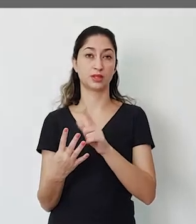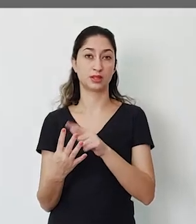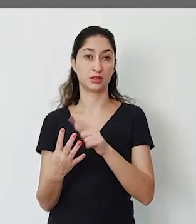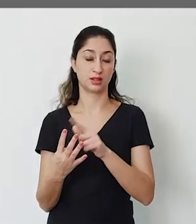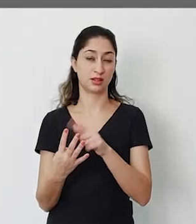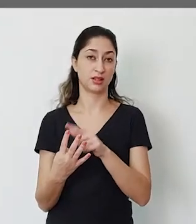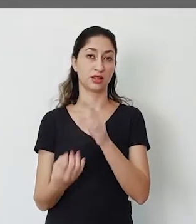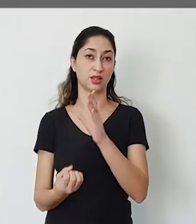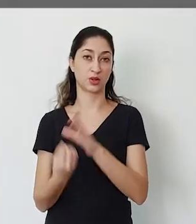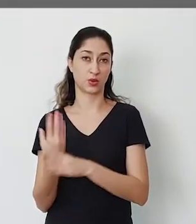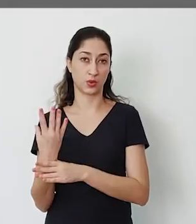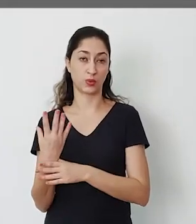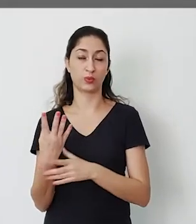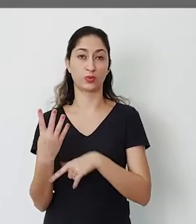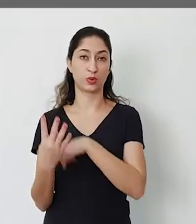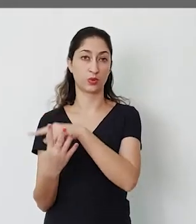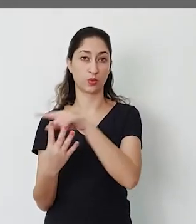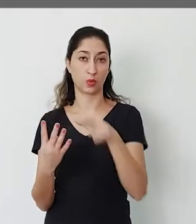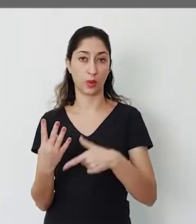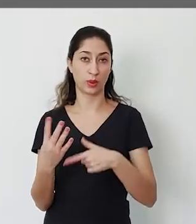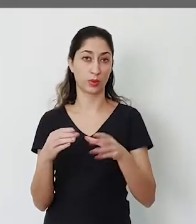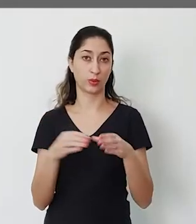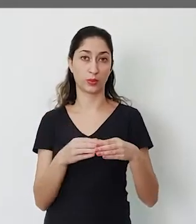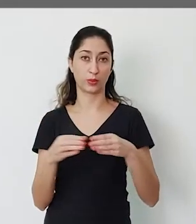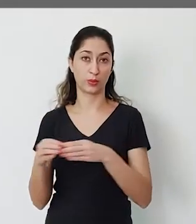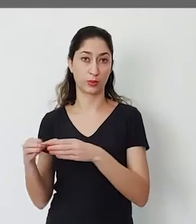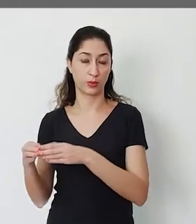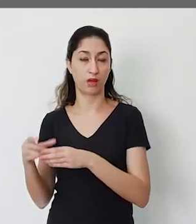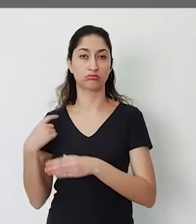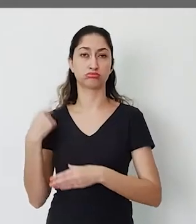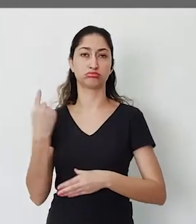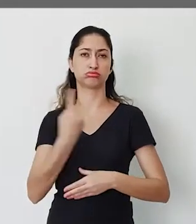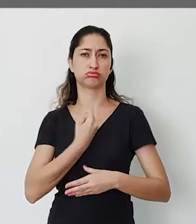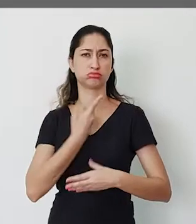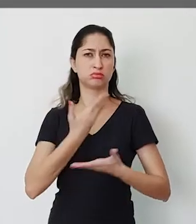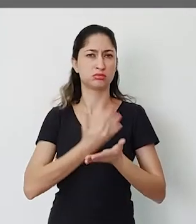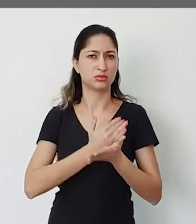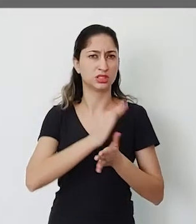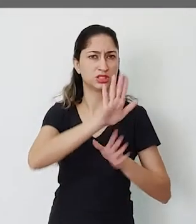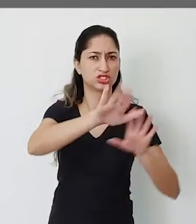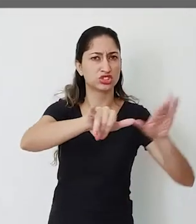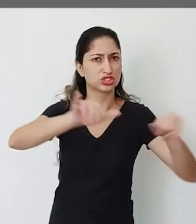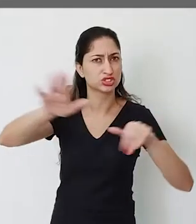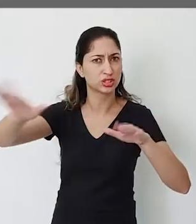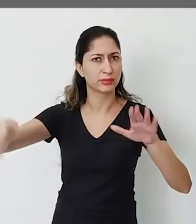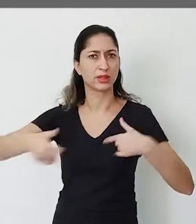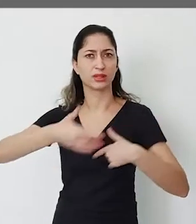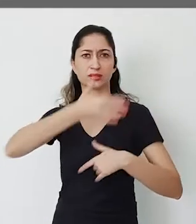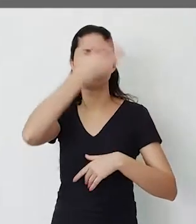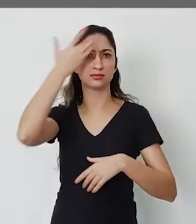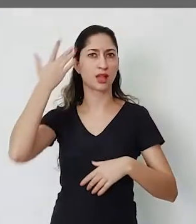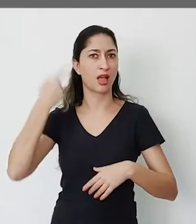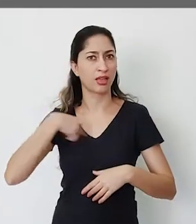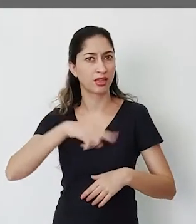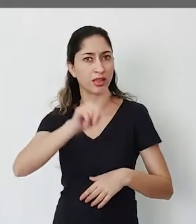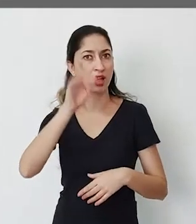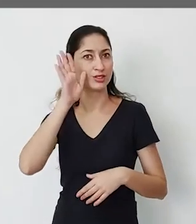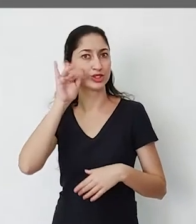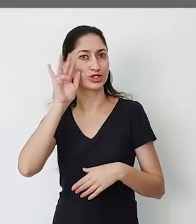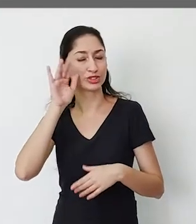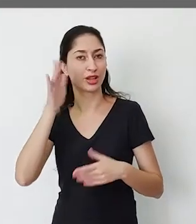E a partir disso, fui participando de algumas outras atividades, que foi virando mais atividades voltadas para mulheres negras.